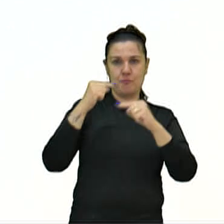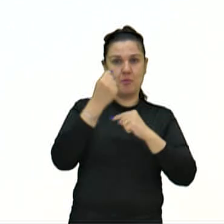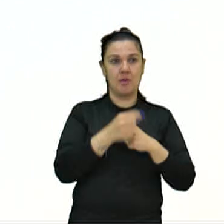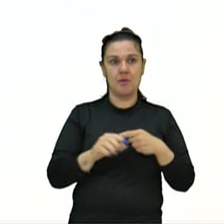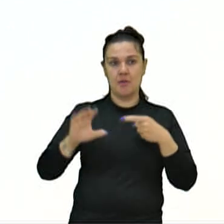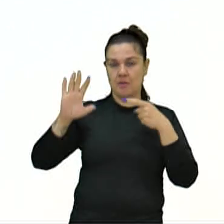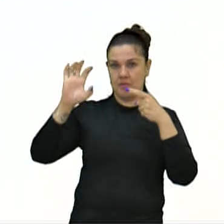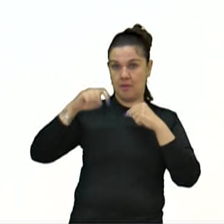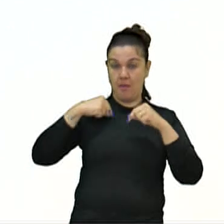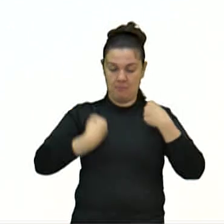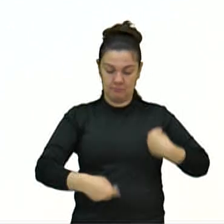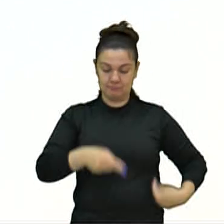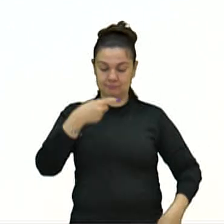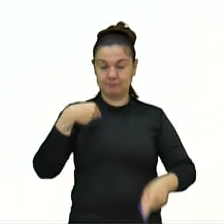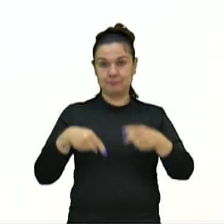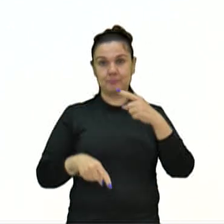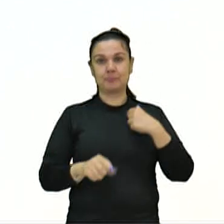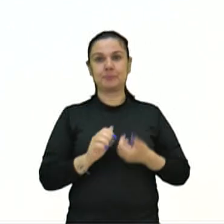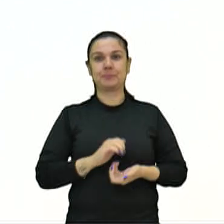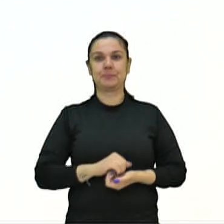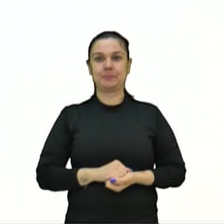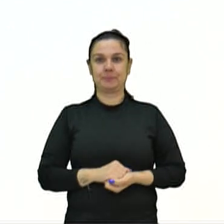E, metabolismo.